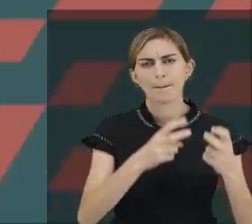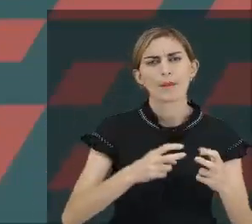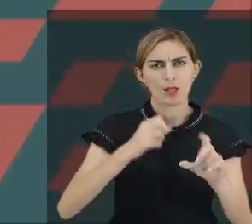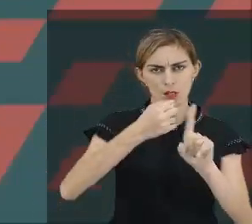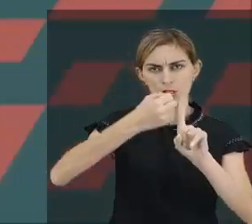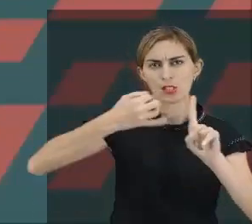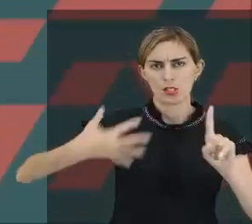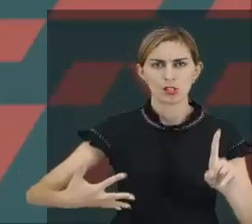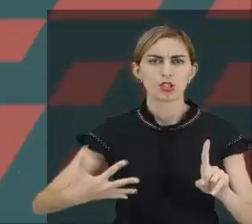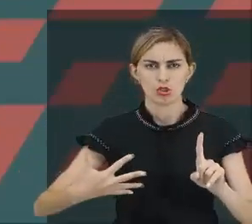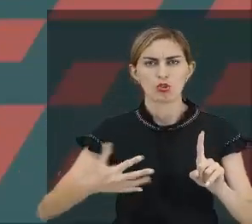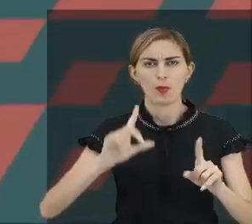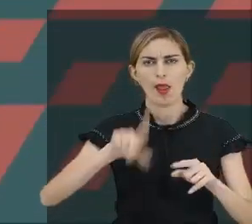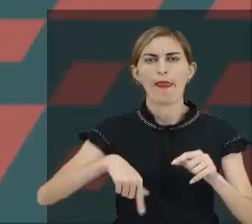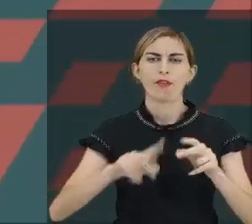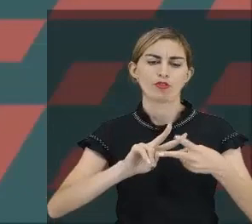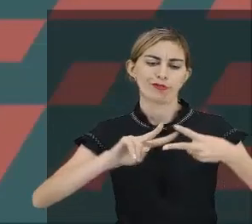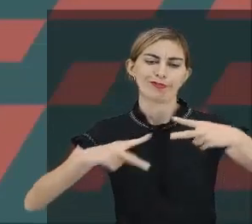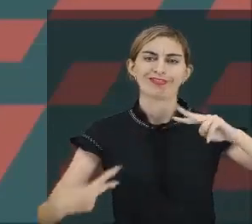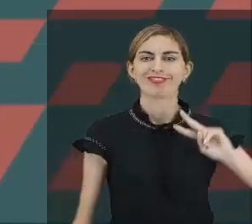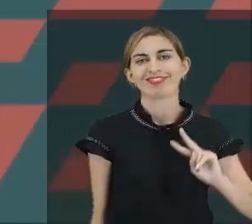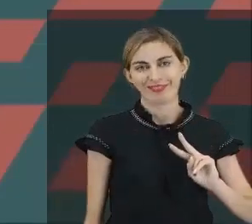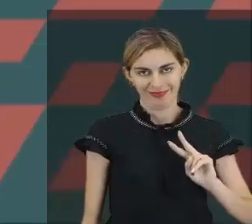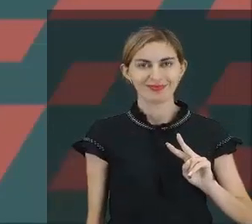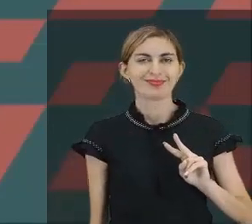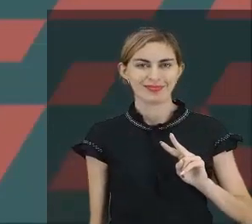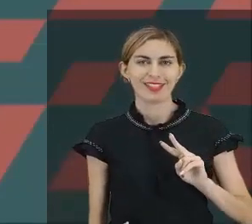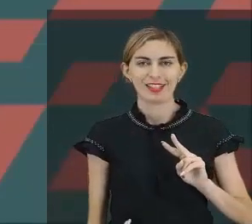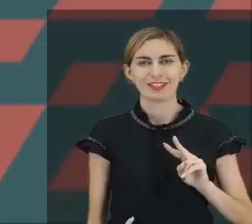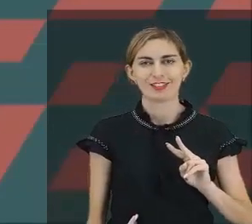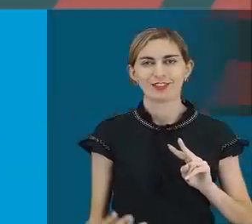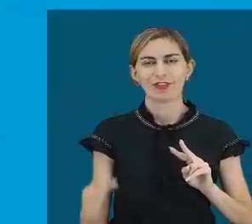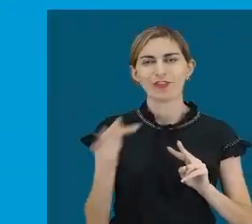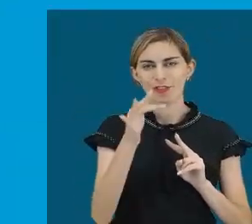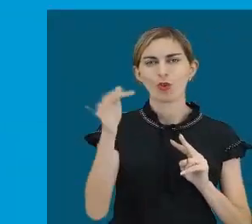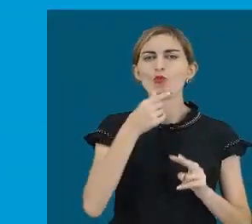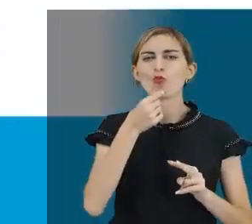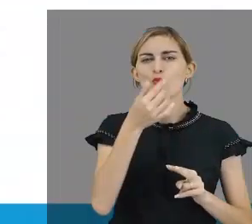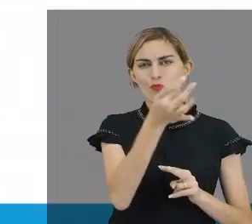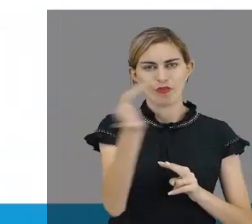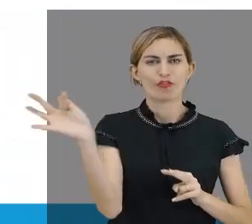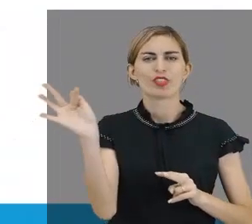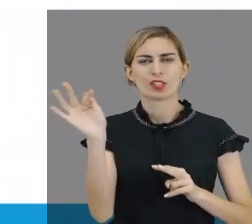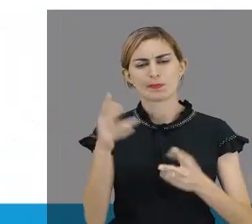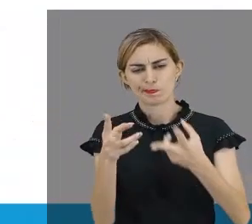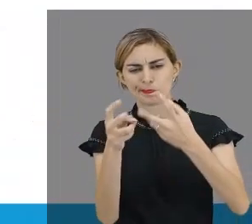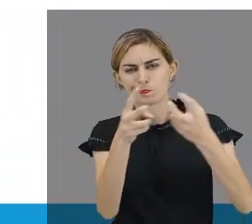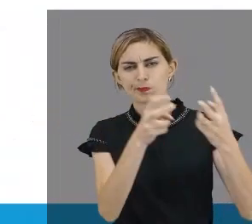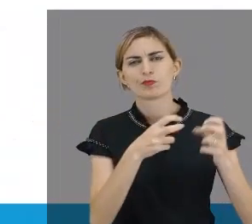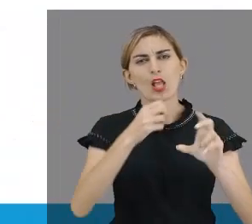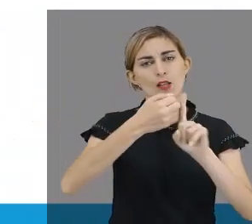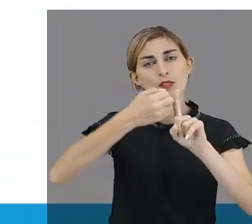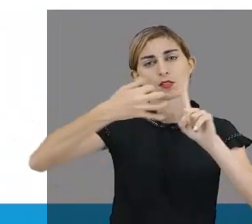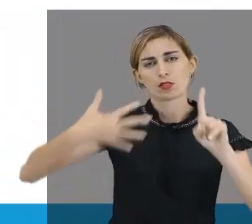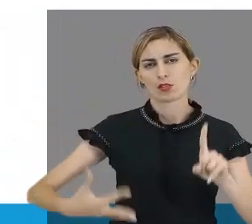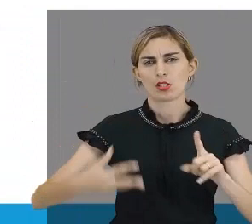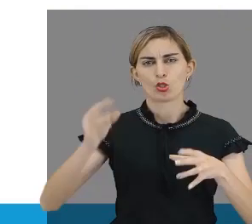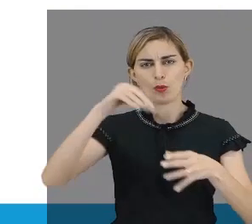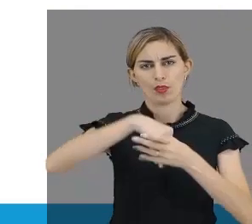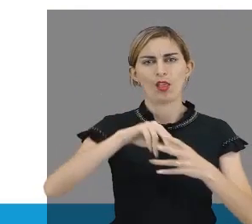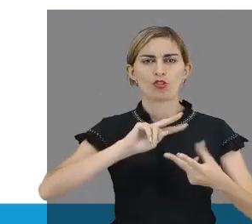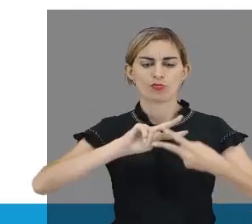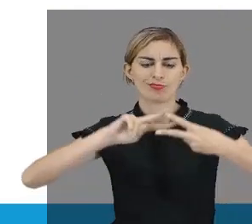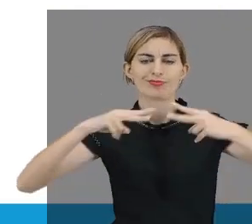que essa síndrome podia ser de ordem genética. Então, o geneticista francês percebeu que se tratava de uma